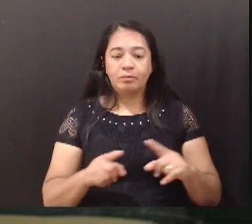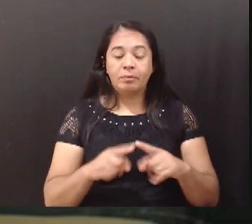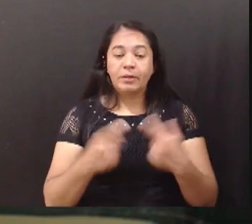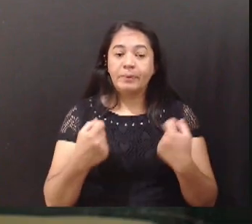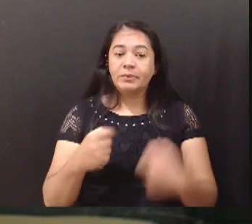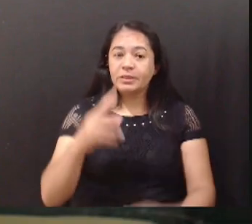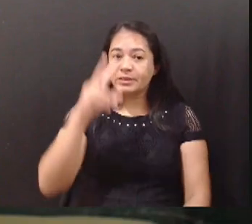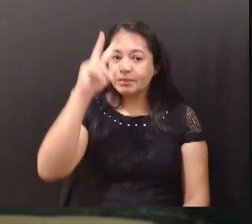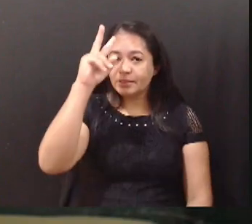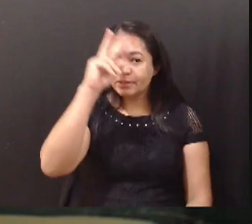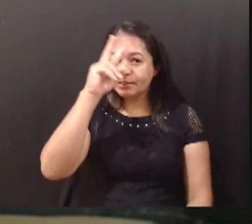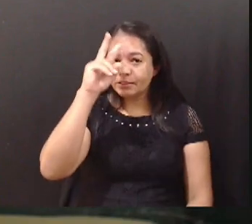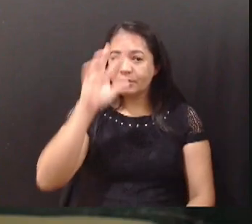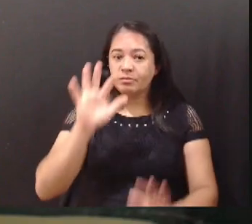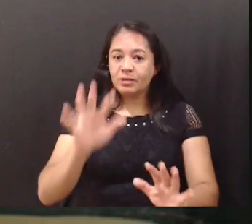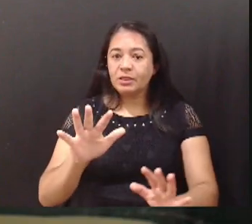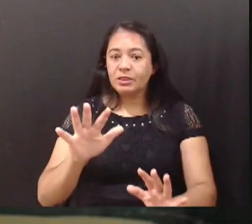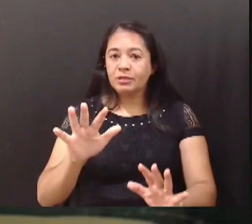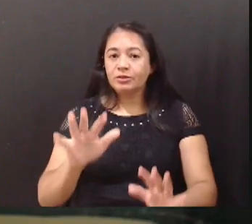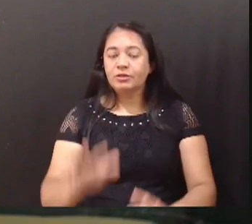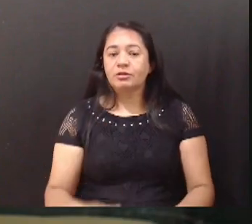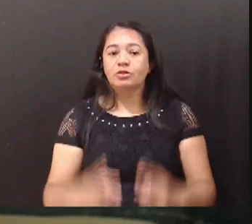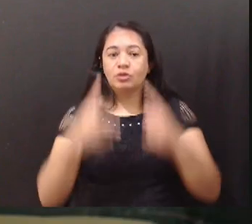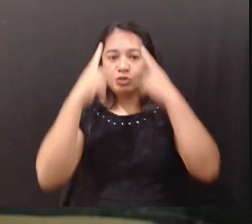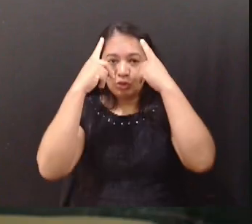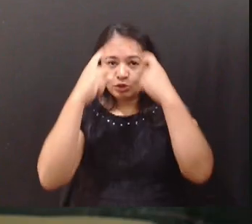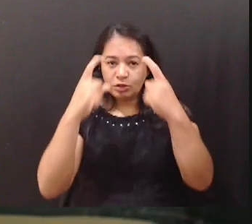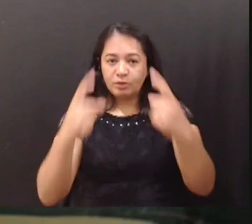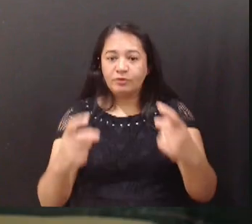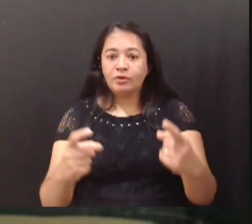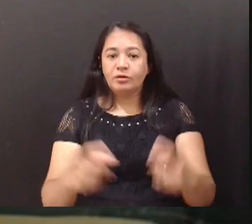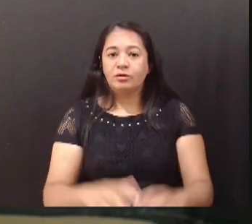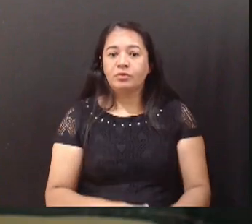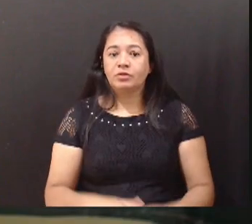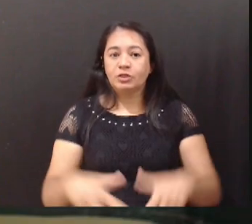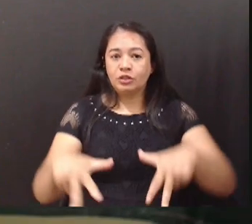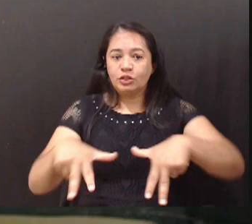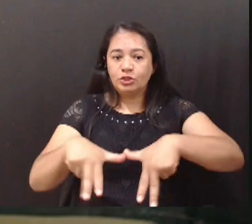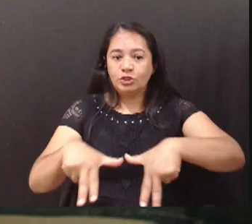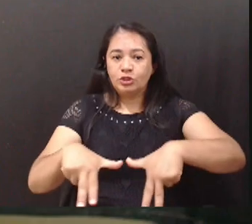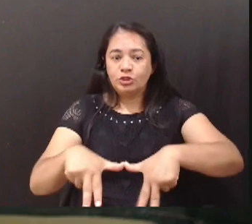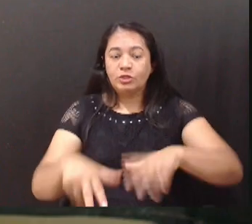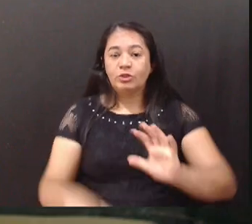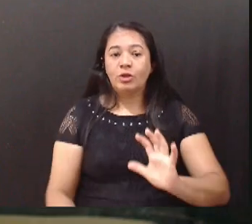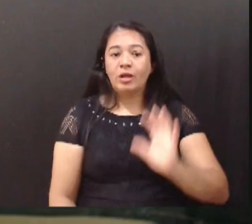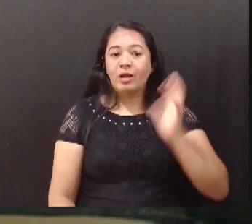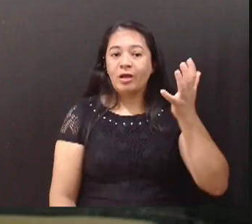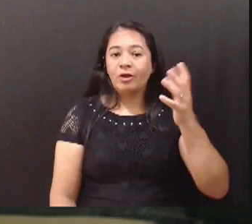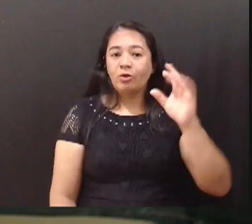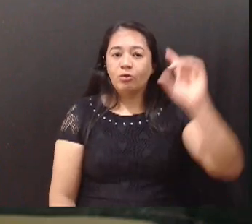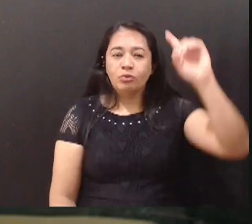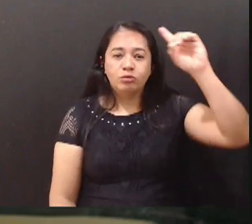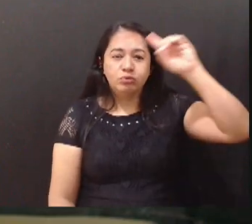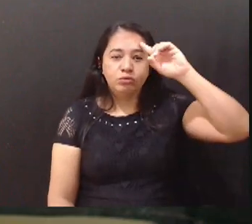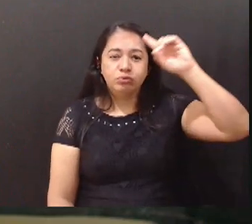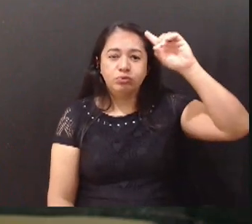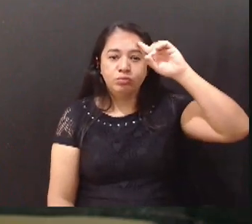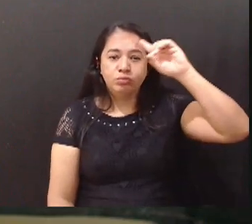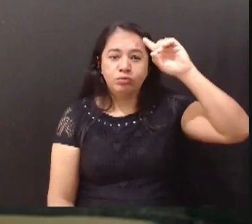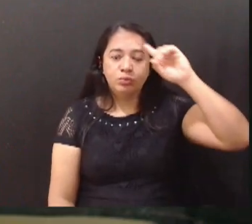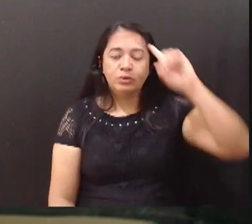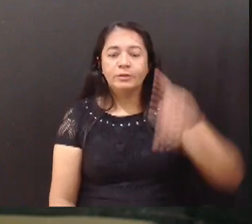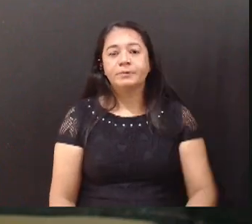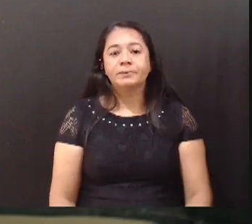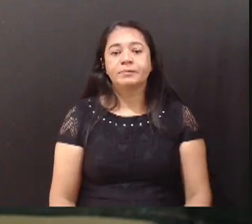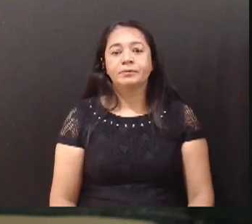tipo de situação de violência de gênero, ele acontece todos os dias,